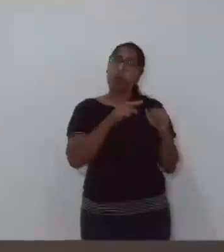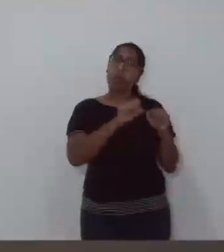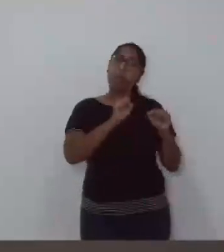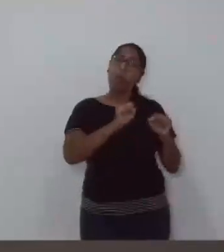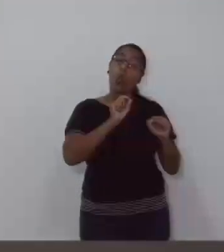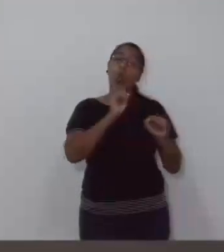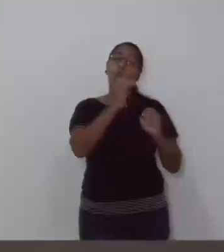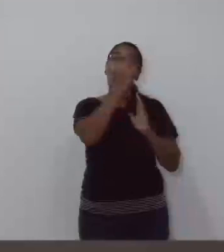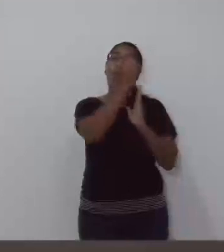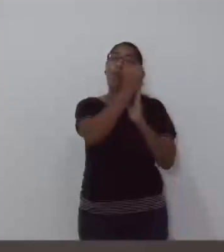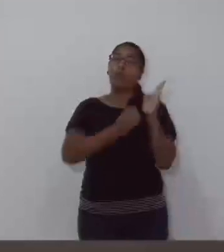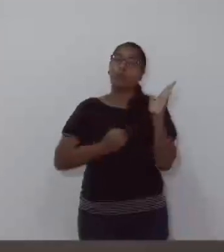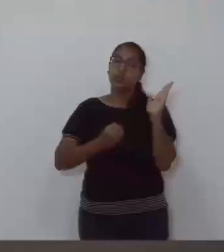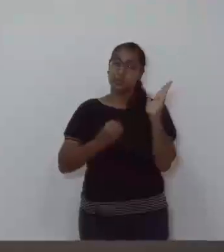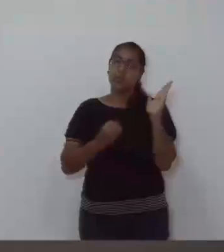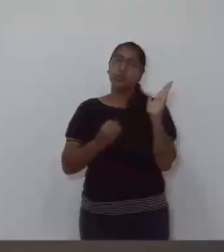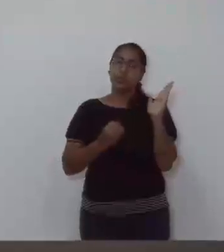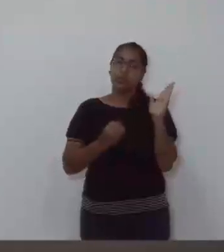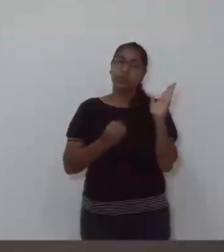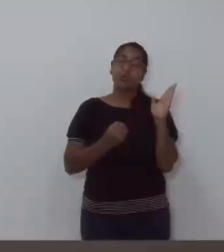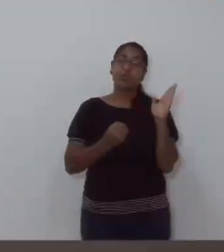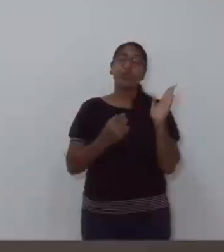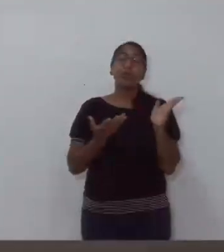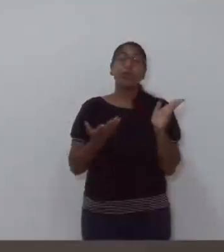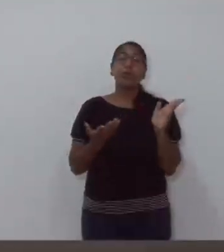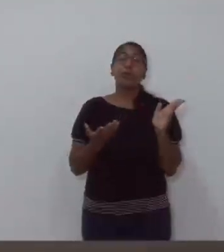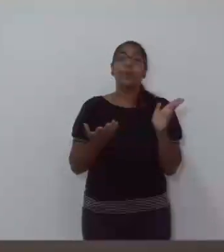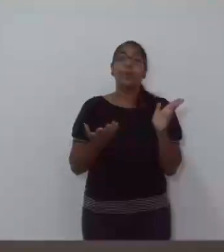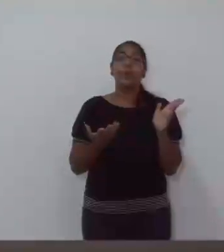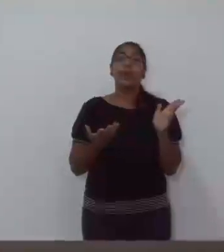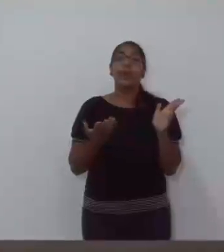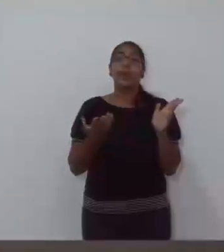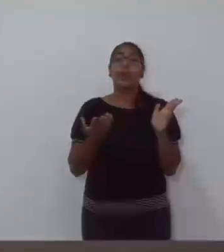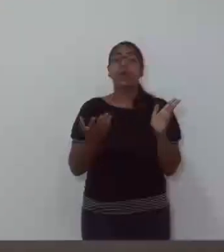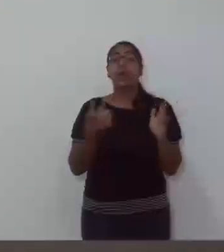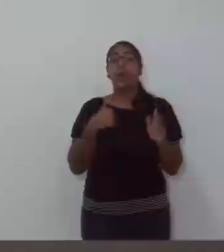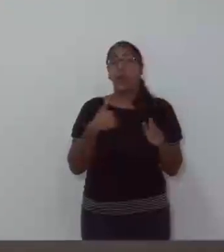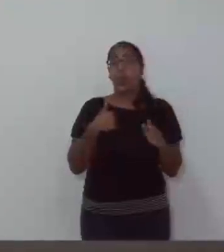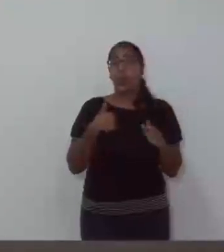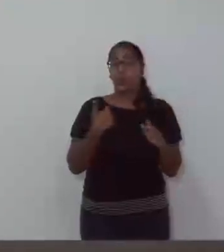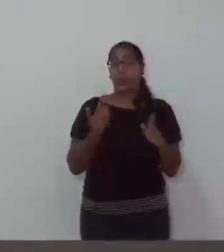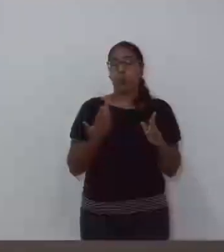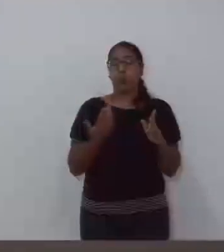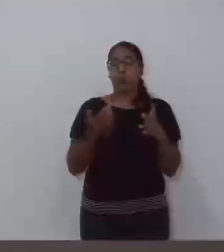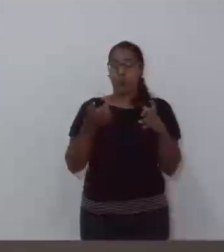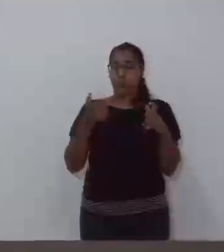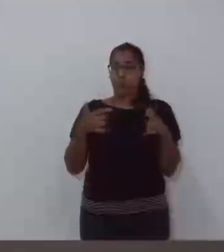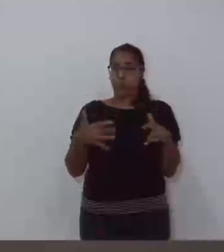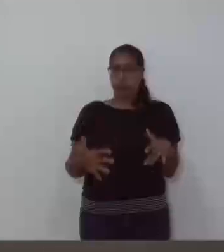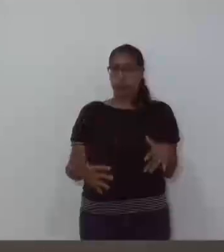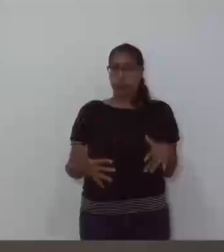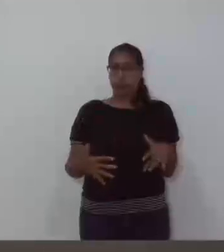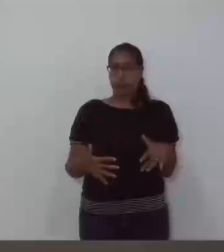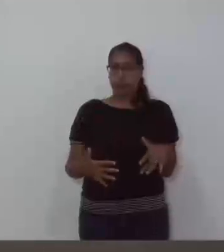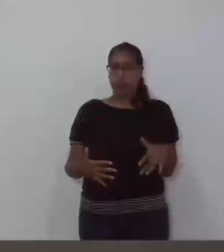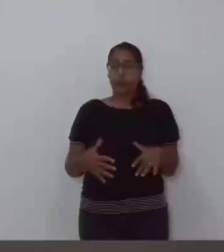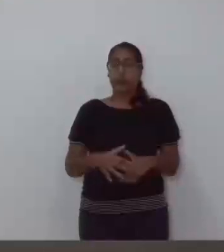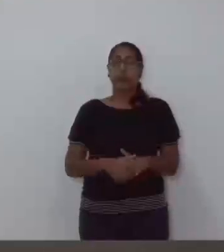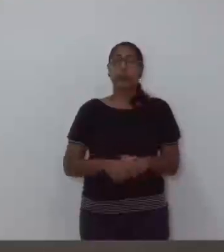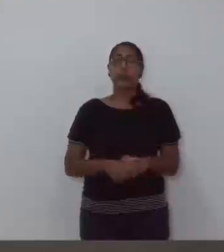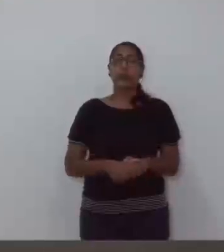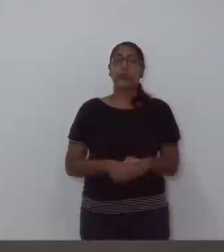por ofício, porque eu só não posso entender, vereador Marcos Ferraz,